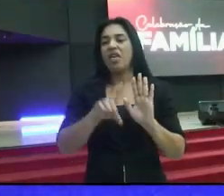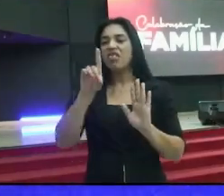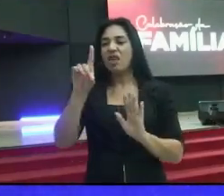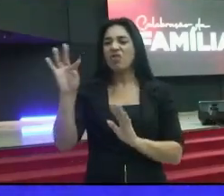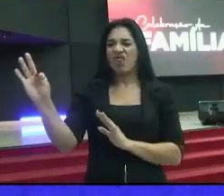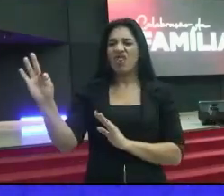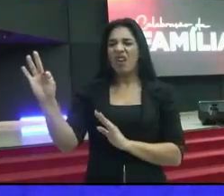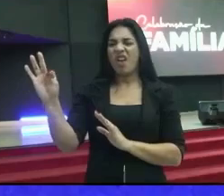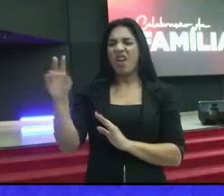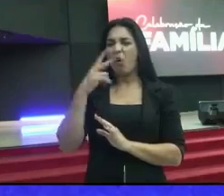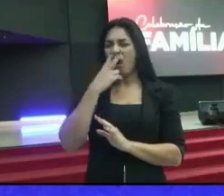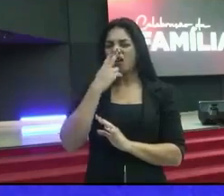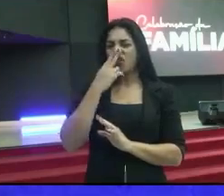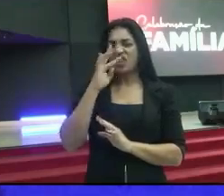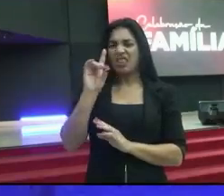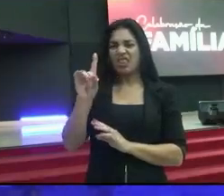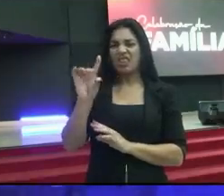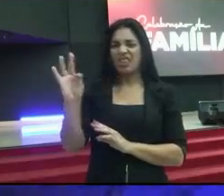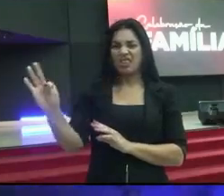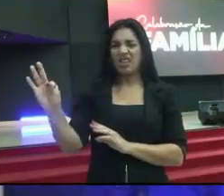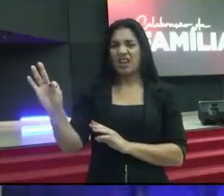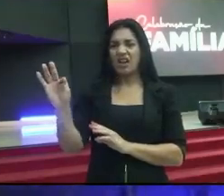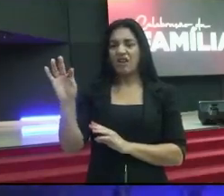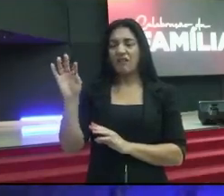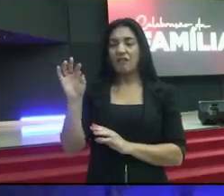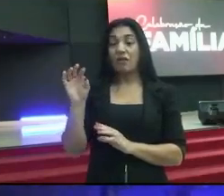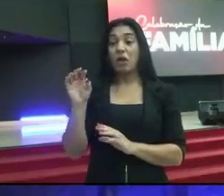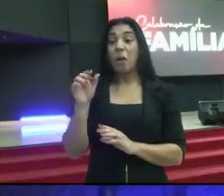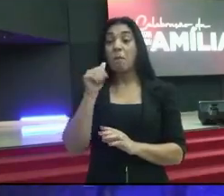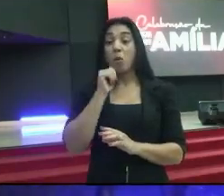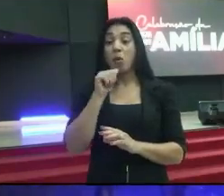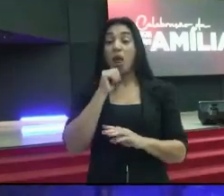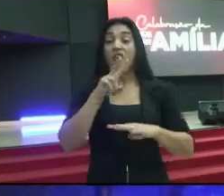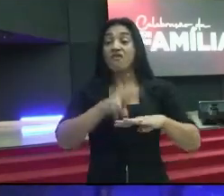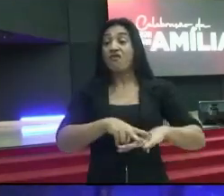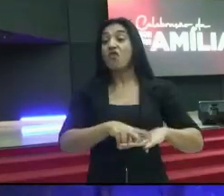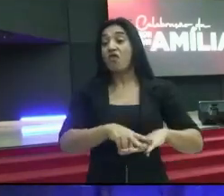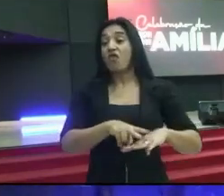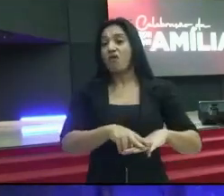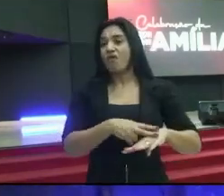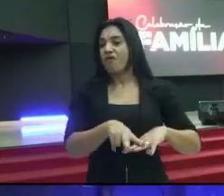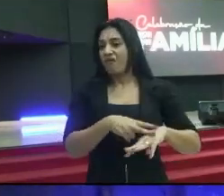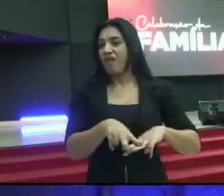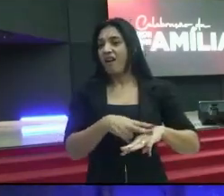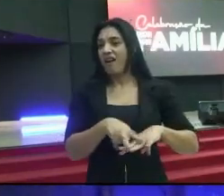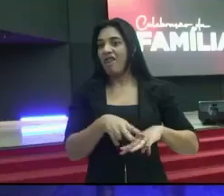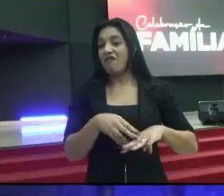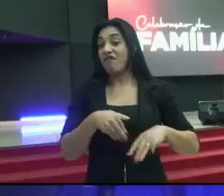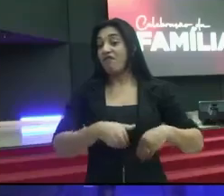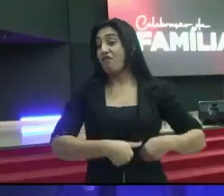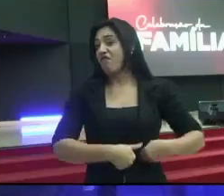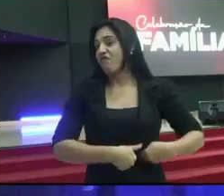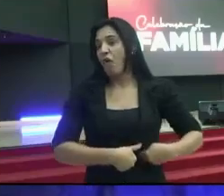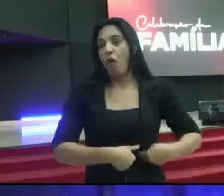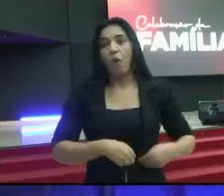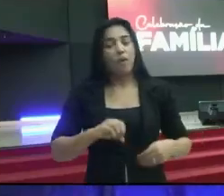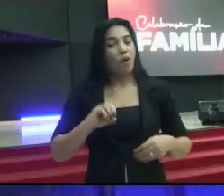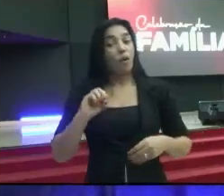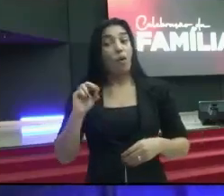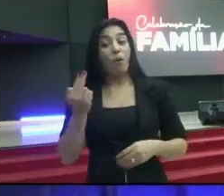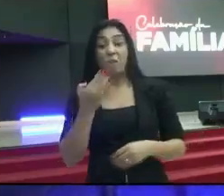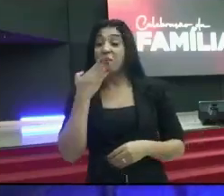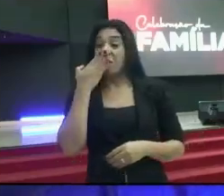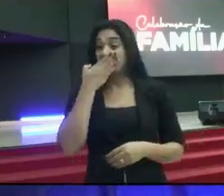né? Mas naquela época, se uma mulher ficasse viúva, ela ou passava fome, ou se